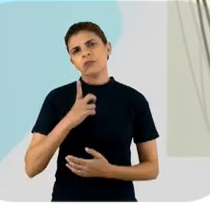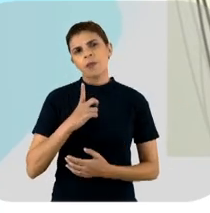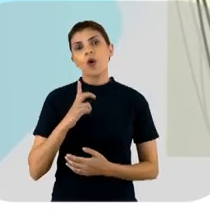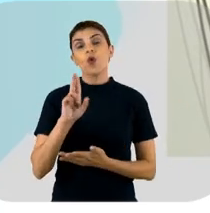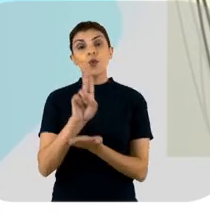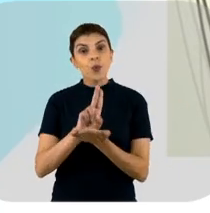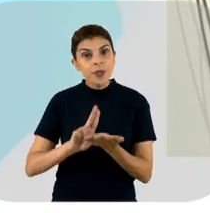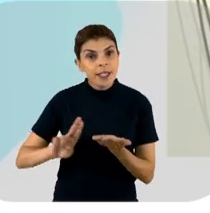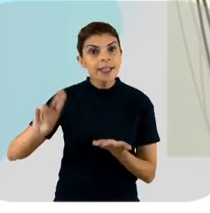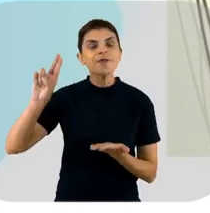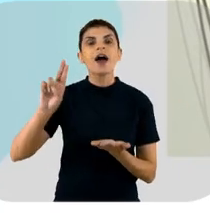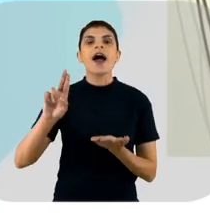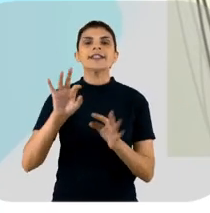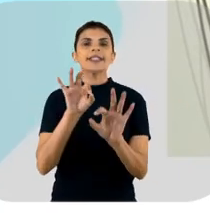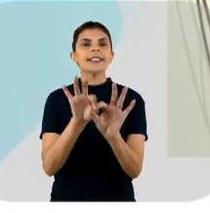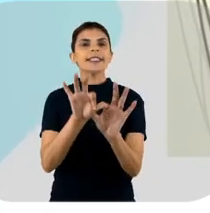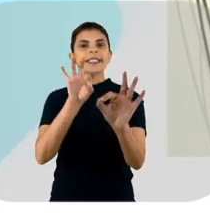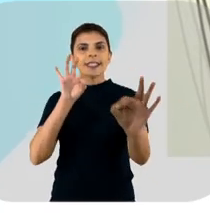orientações da